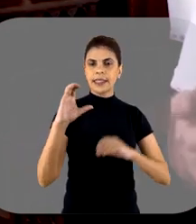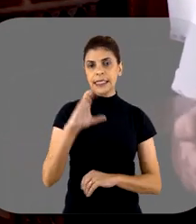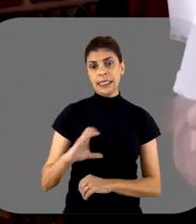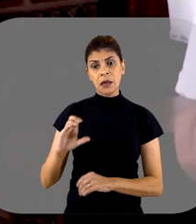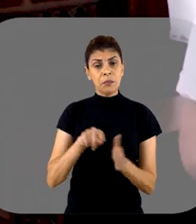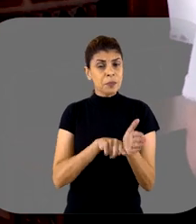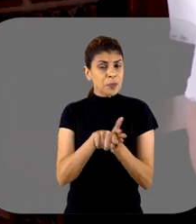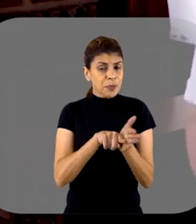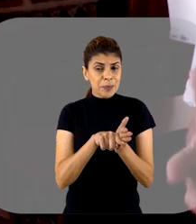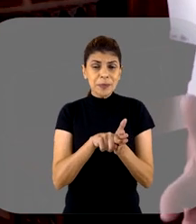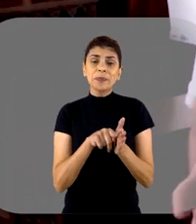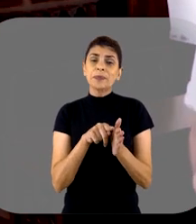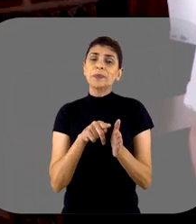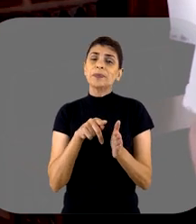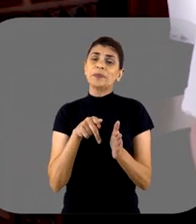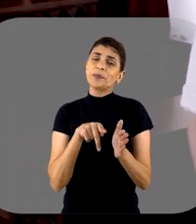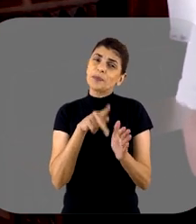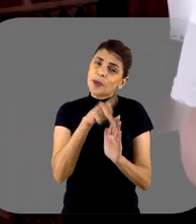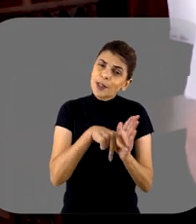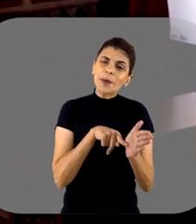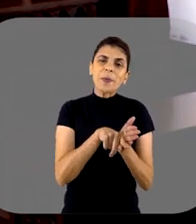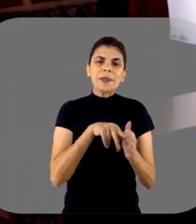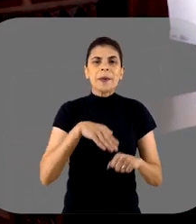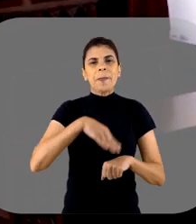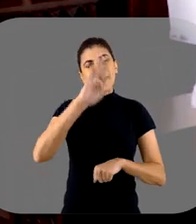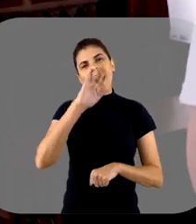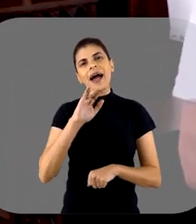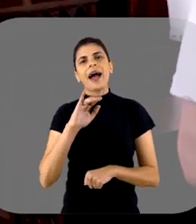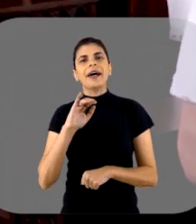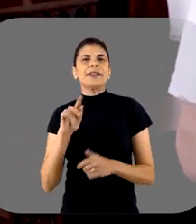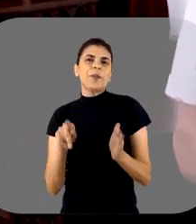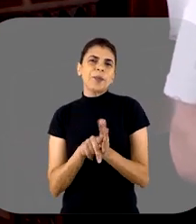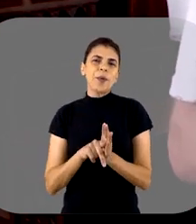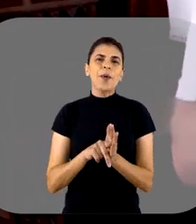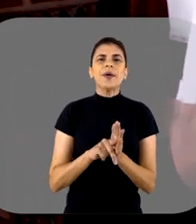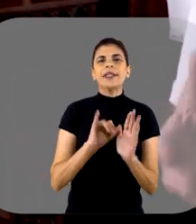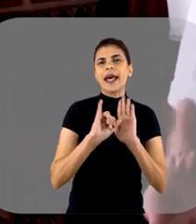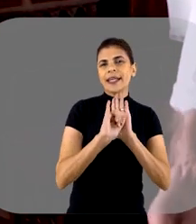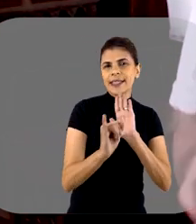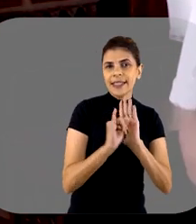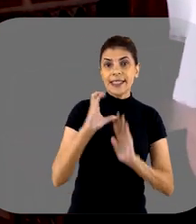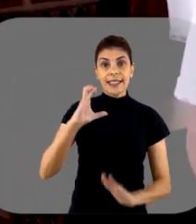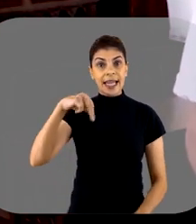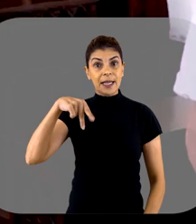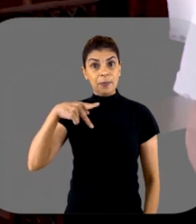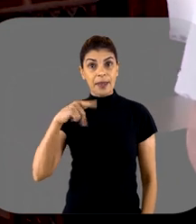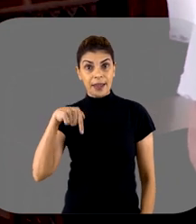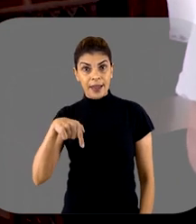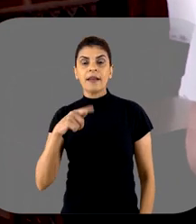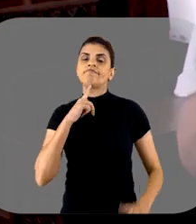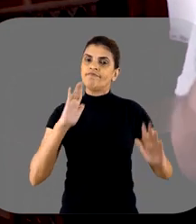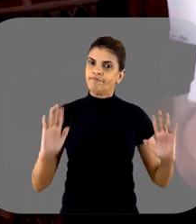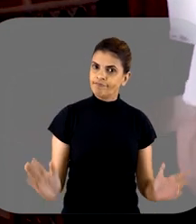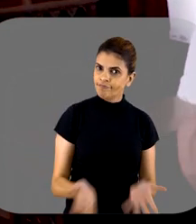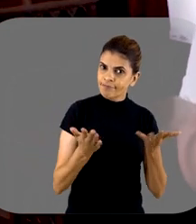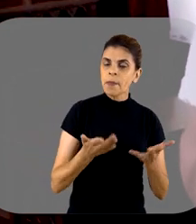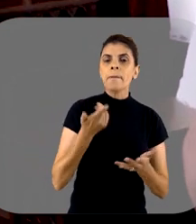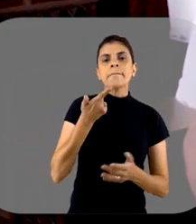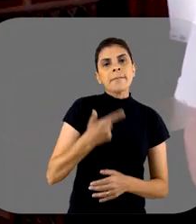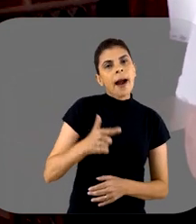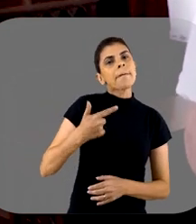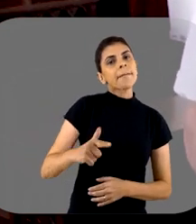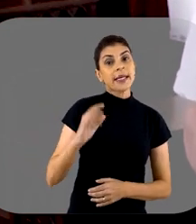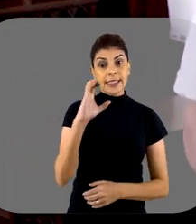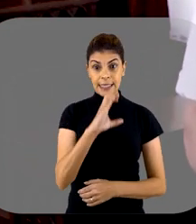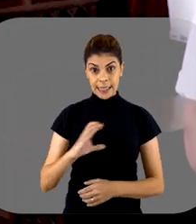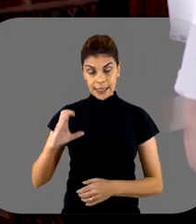os projetos de pesquisa maiores do país, como os INCTs ou os editais universais do CNPq, devem enfatizar cada vez